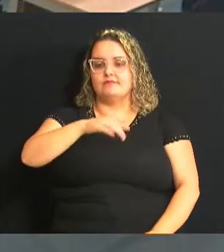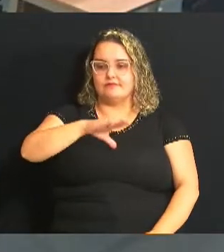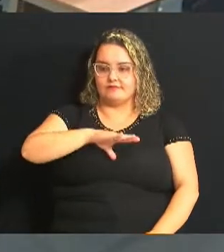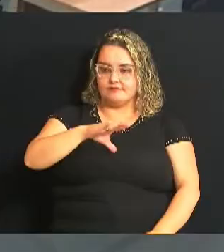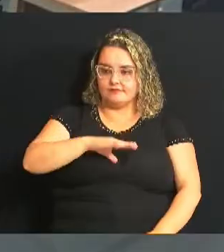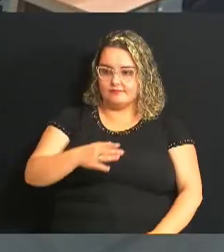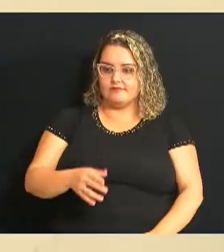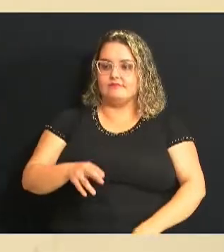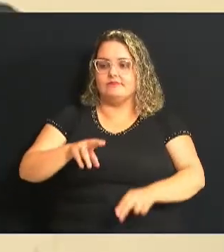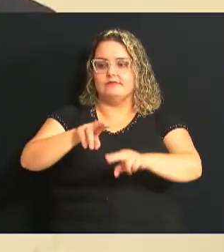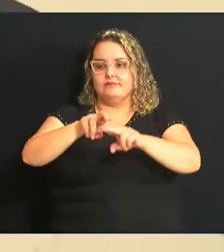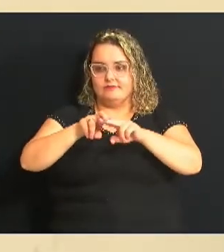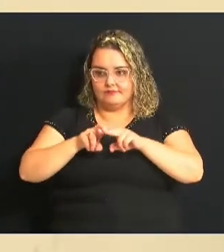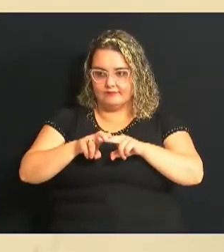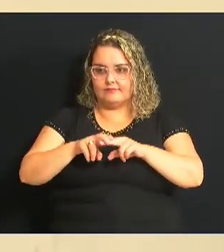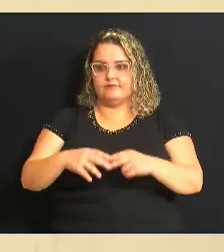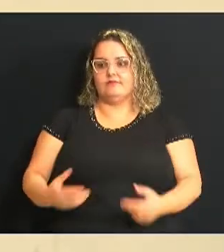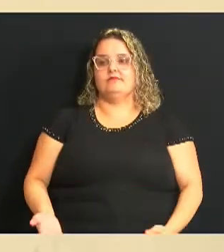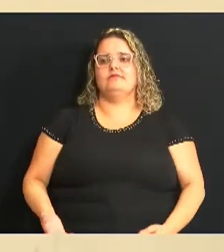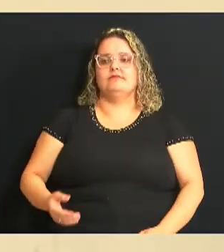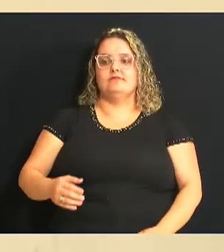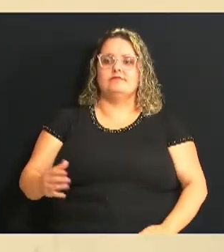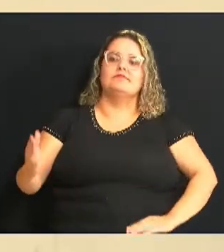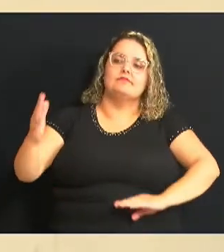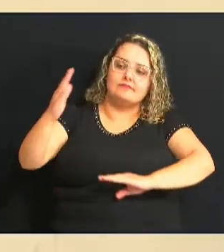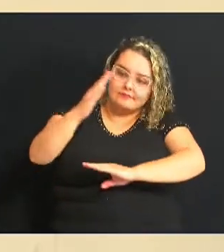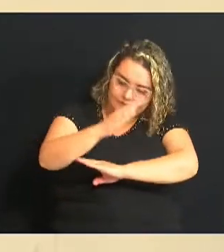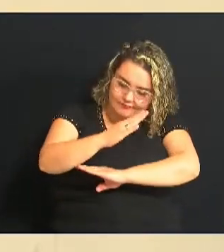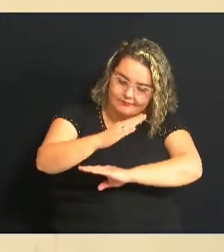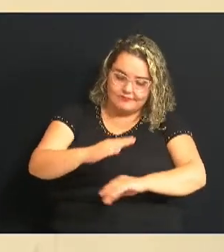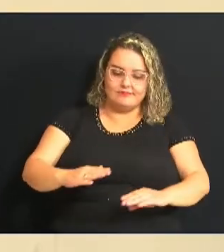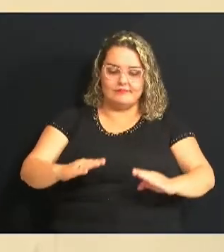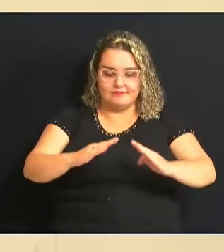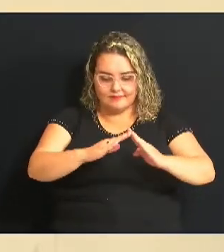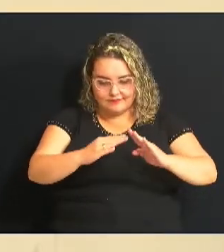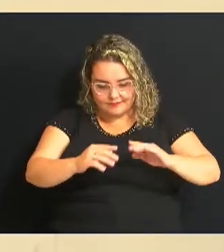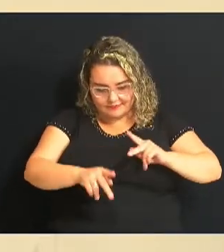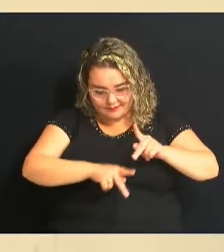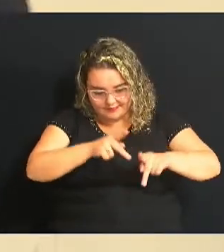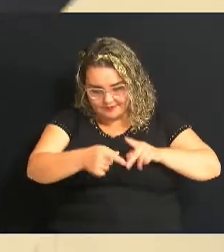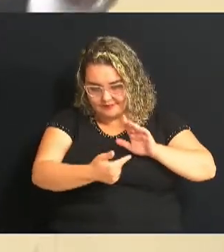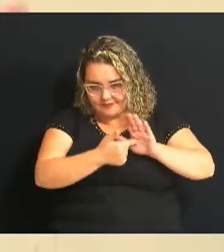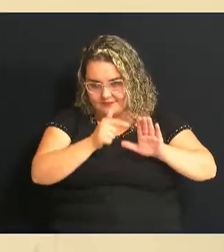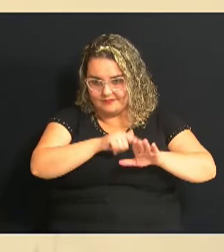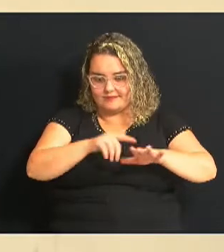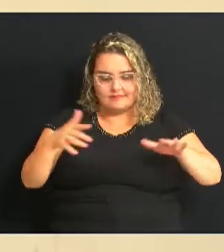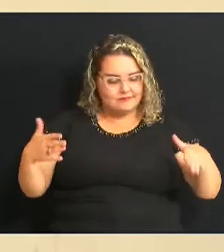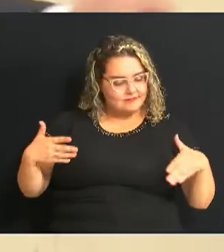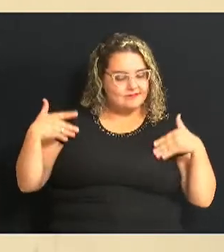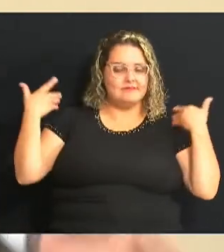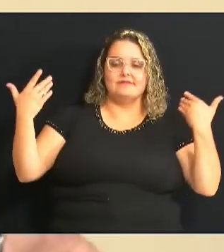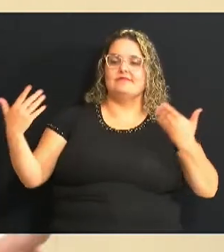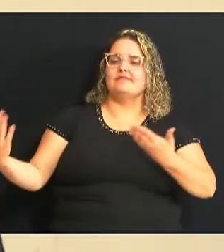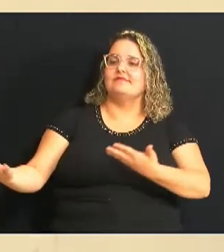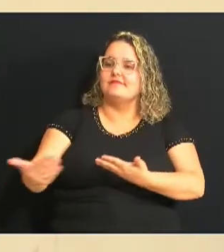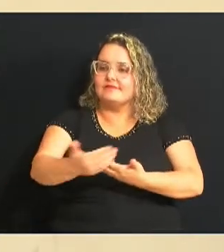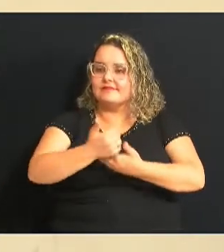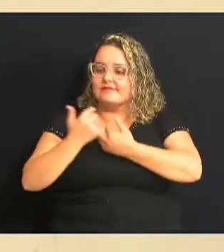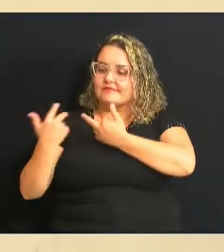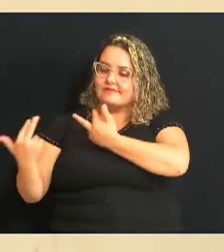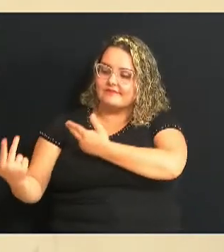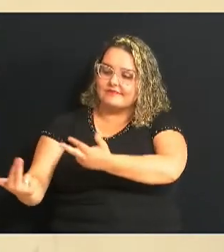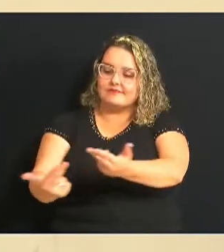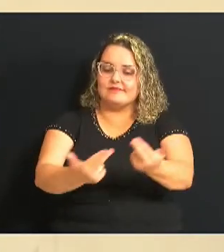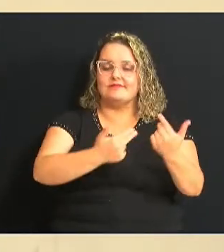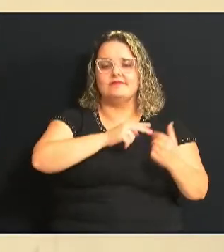municipalidade. É por isso que a Casa do Povo votou com alegria, acolheu com unanimidade o